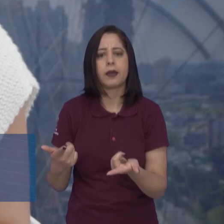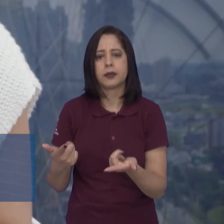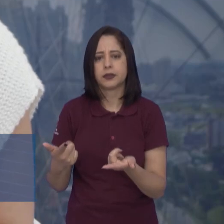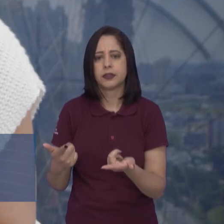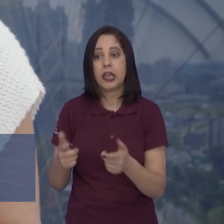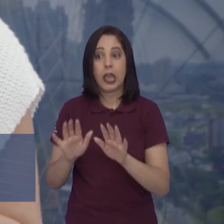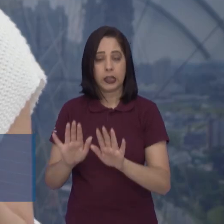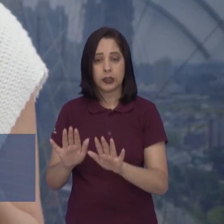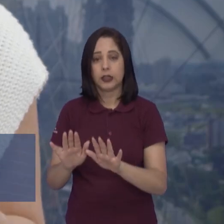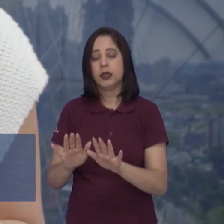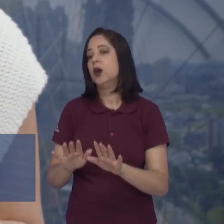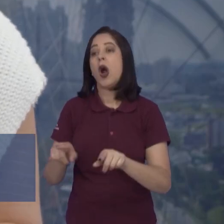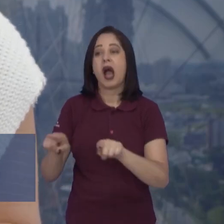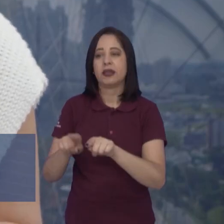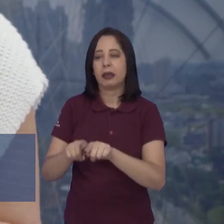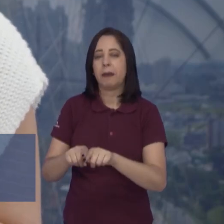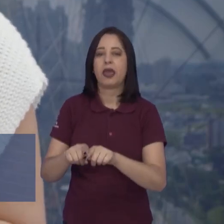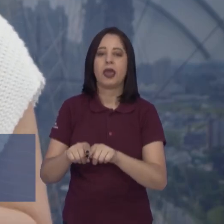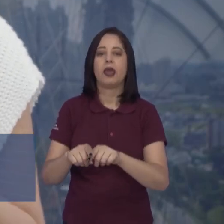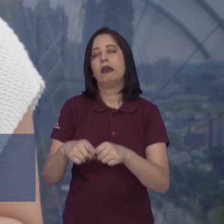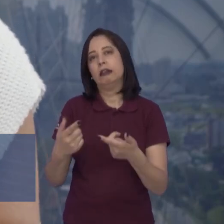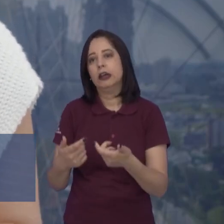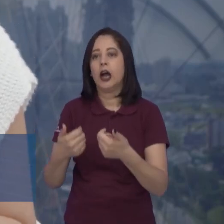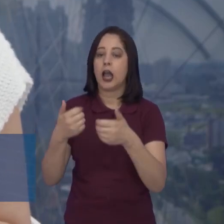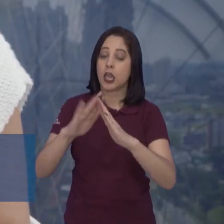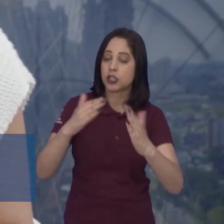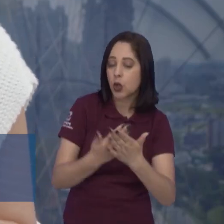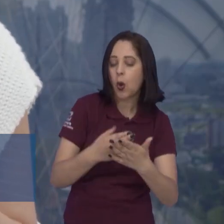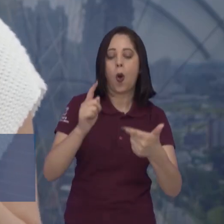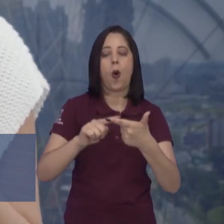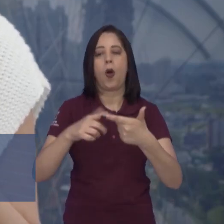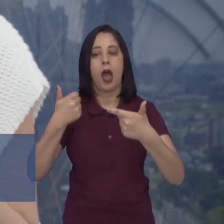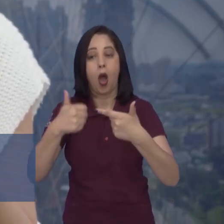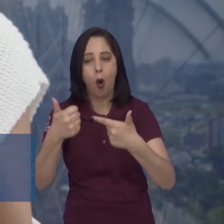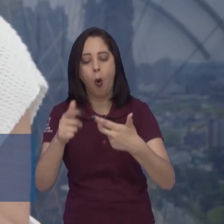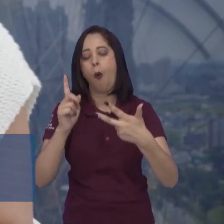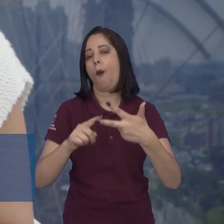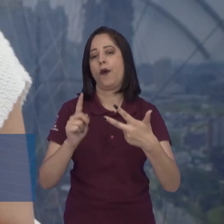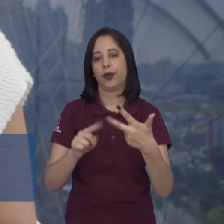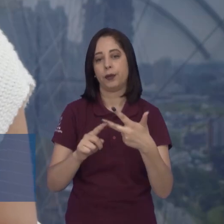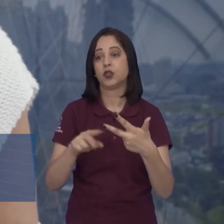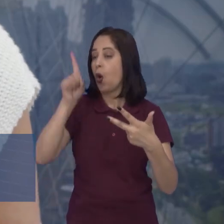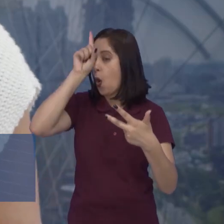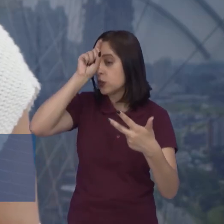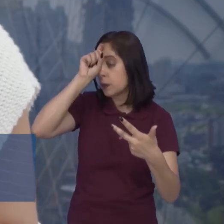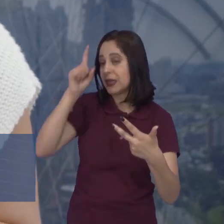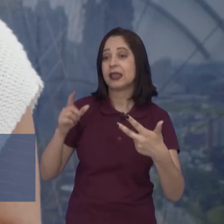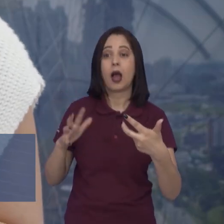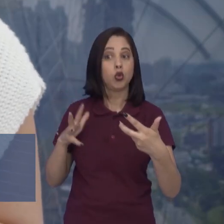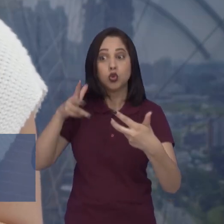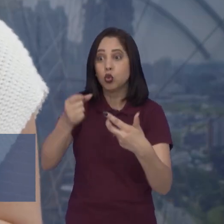urbanos, eles vão ficar mais inchados, né? A cobrança por escola, por creche, por hospital